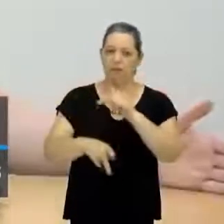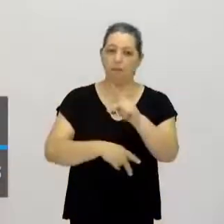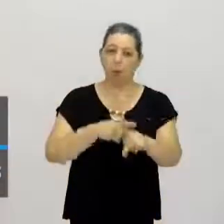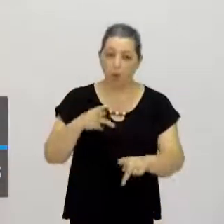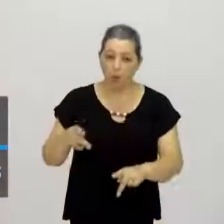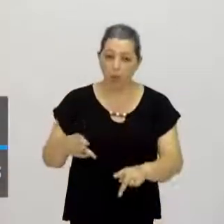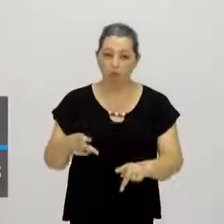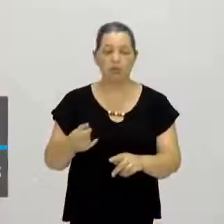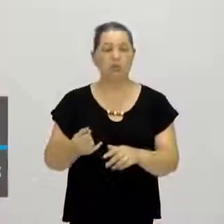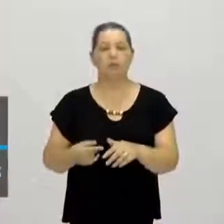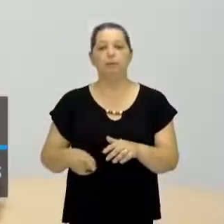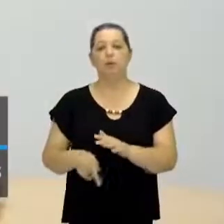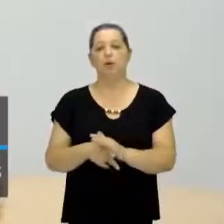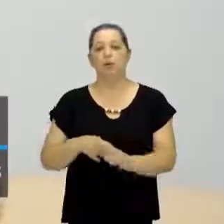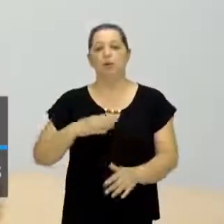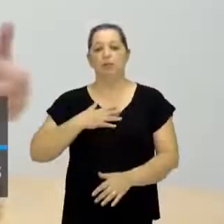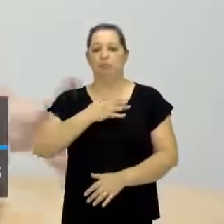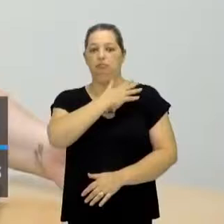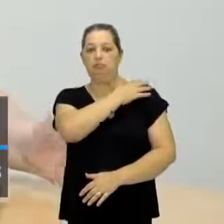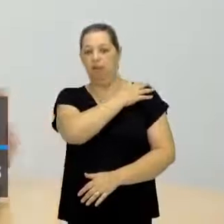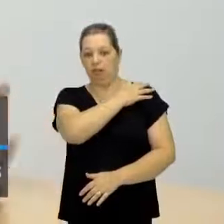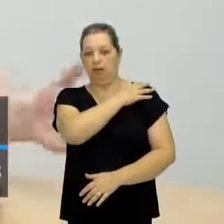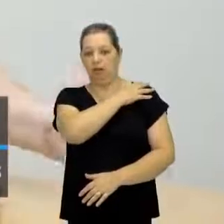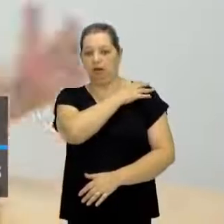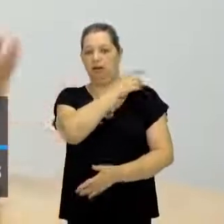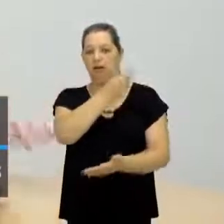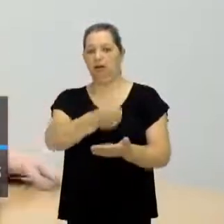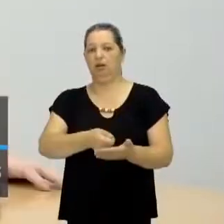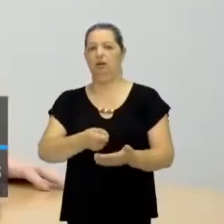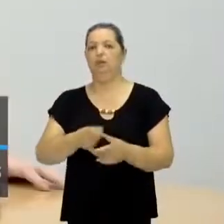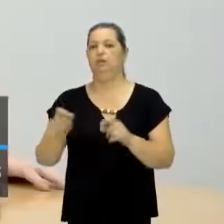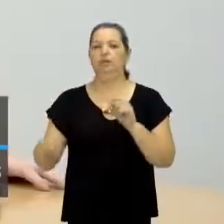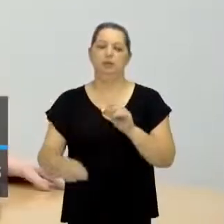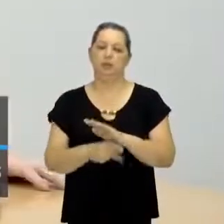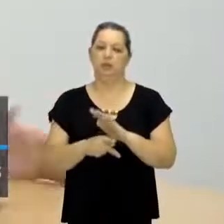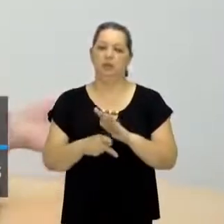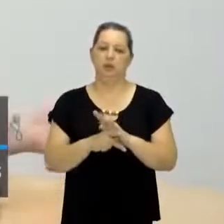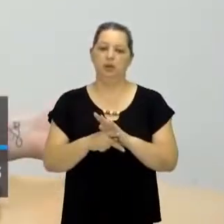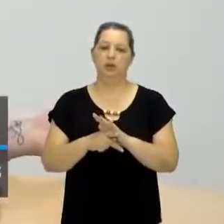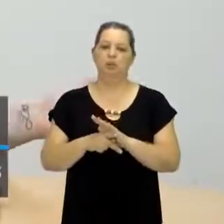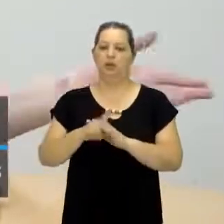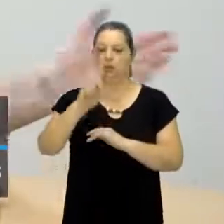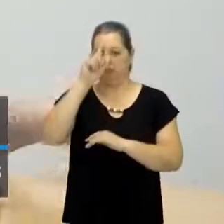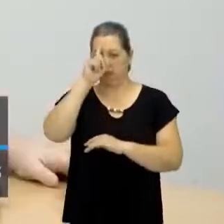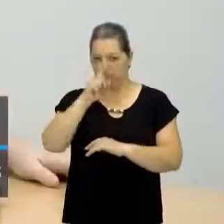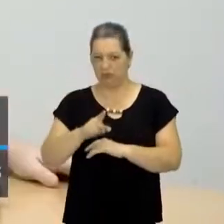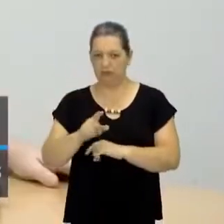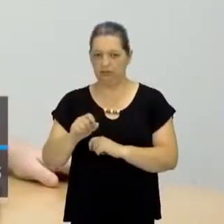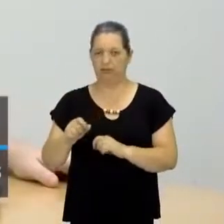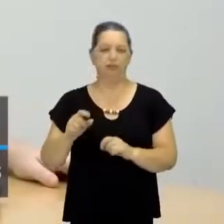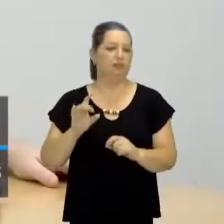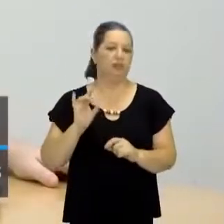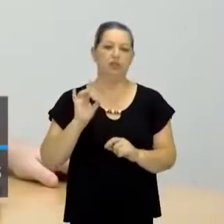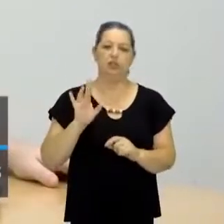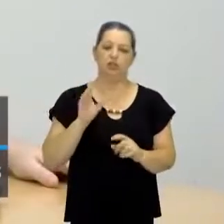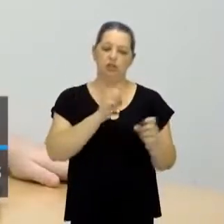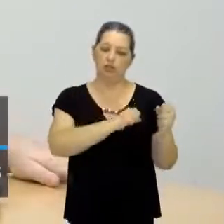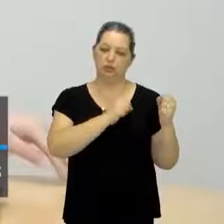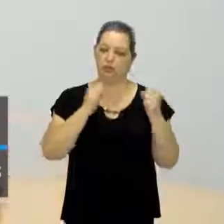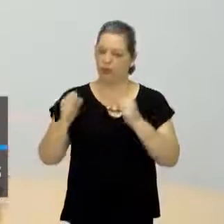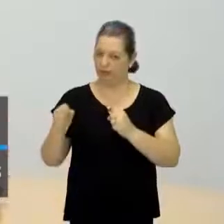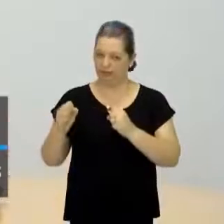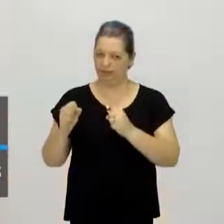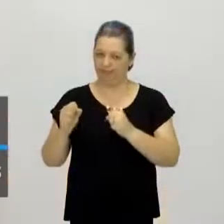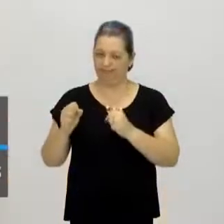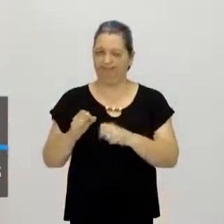haveria militares se não houvesse a quem dirigir a sua ação, não é? Então, a história não é feita só dos poderosos. A